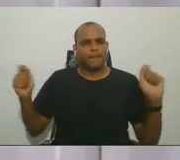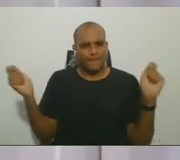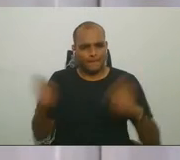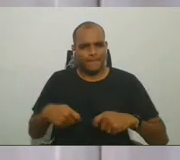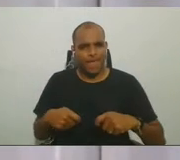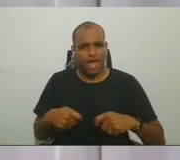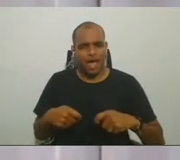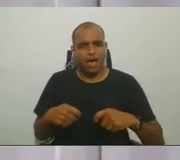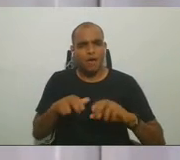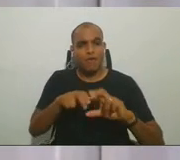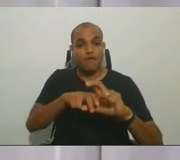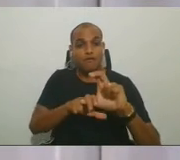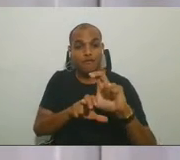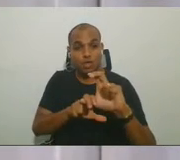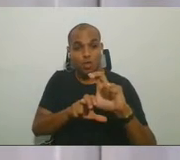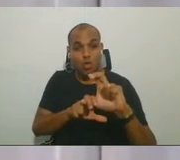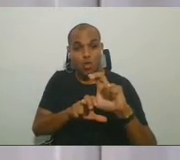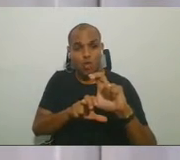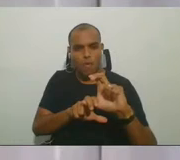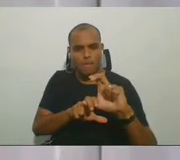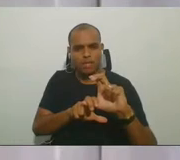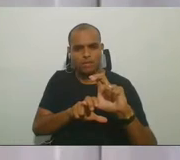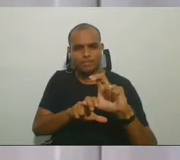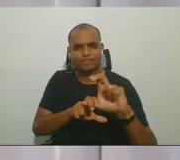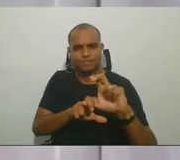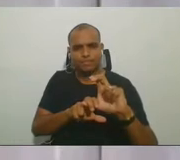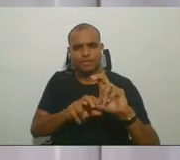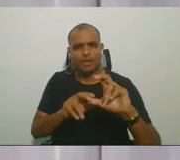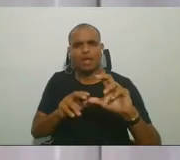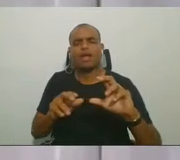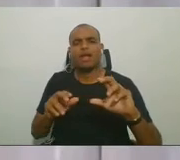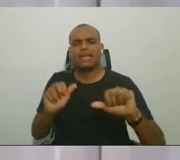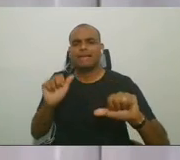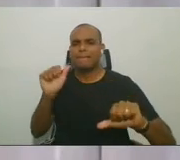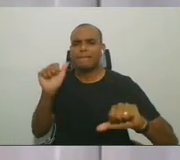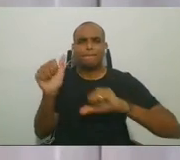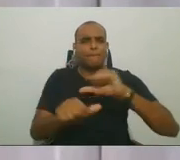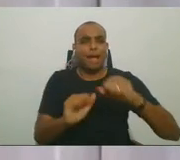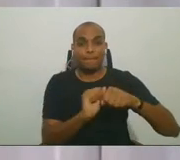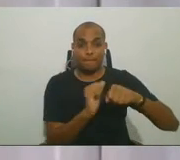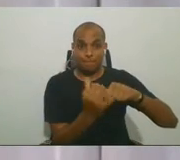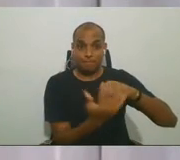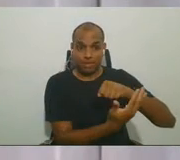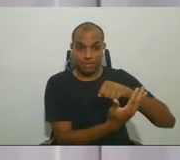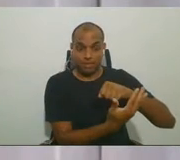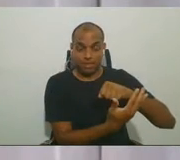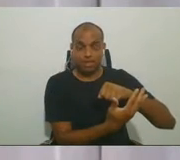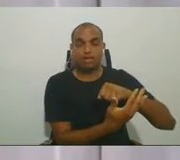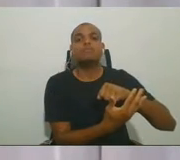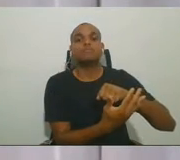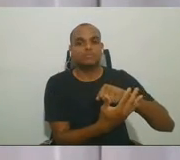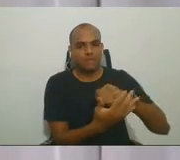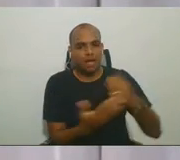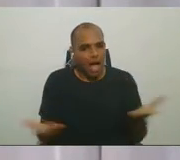próprio fenômeno completamente alterador da pandemia convoca a um